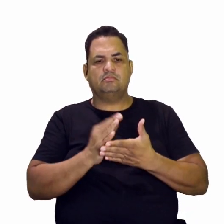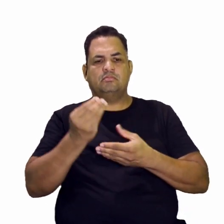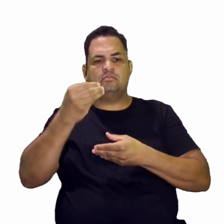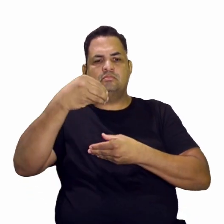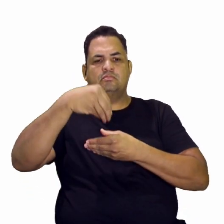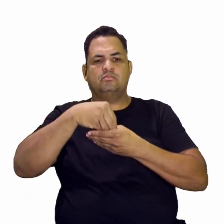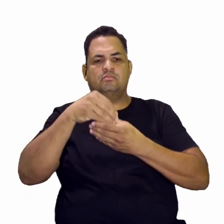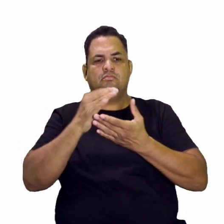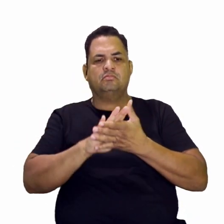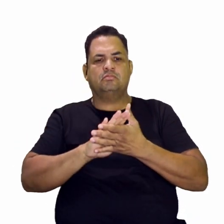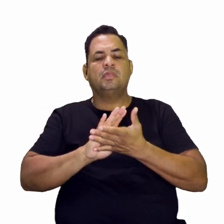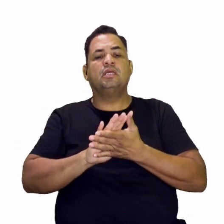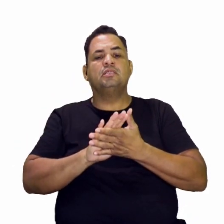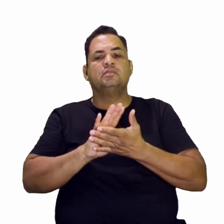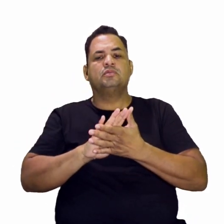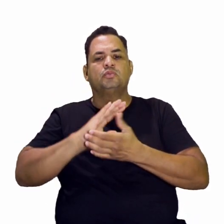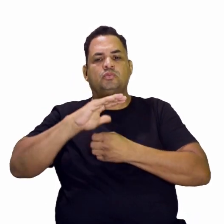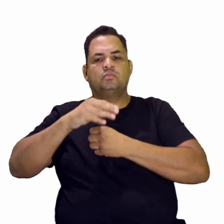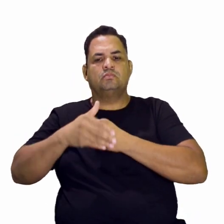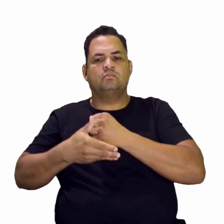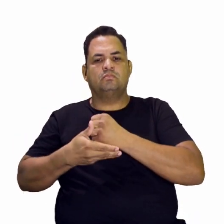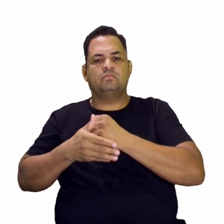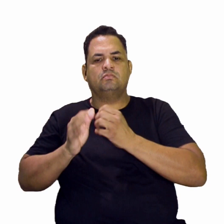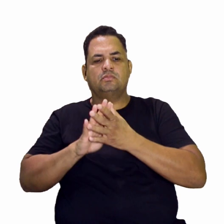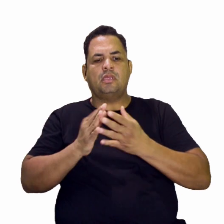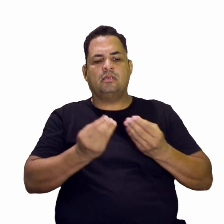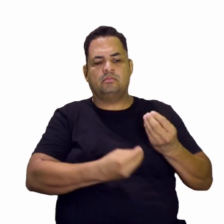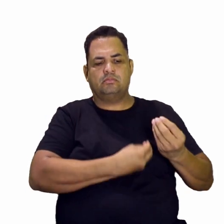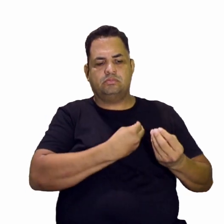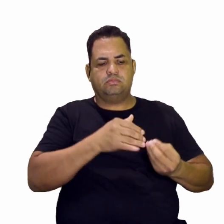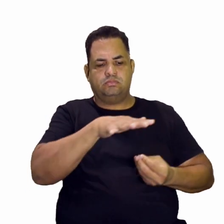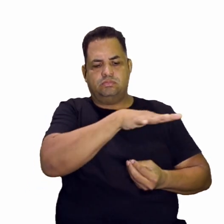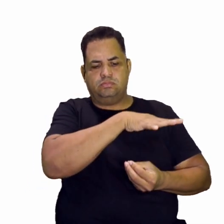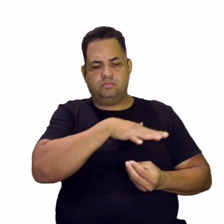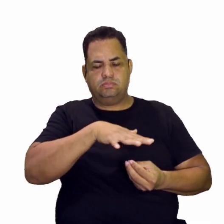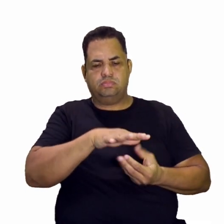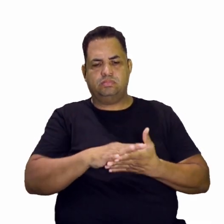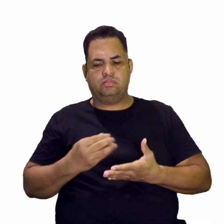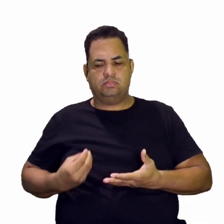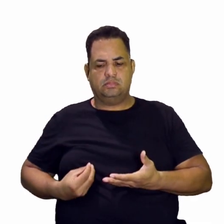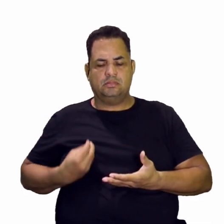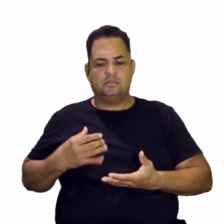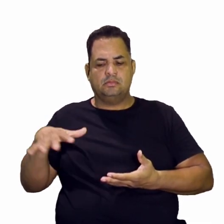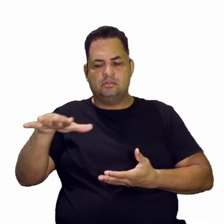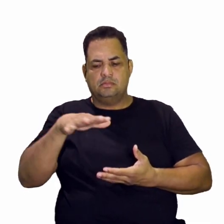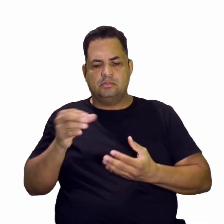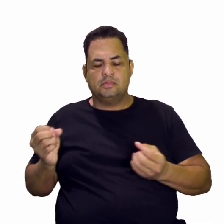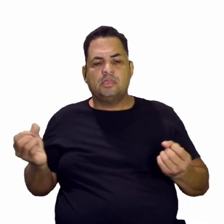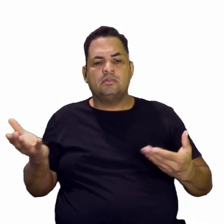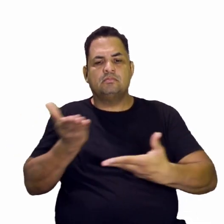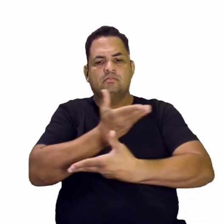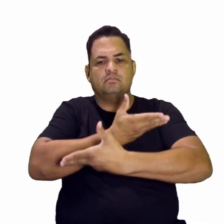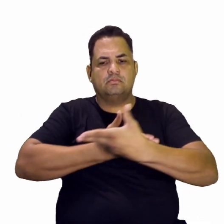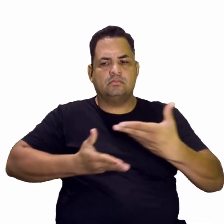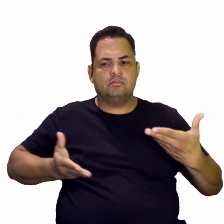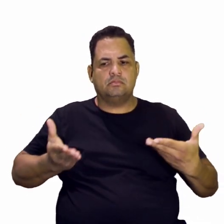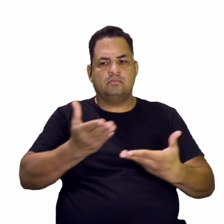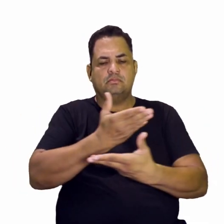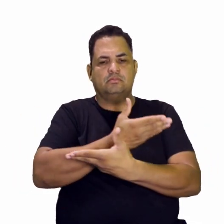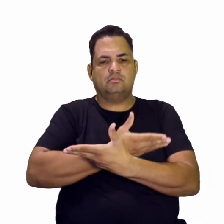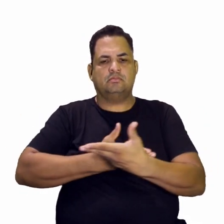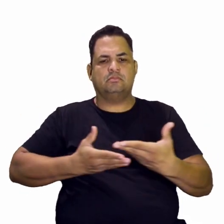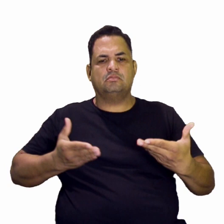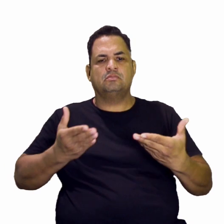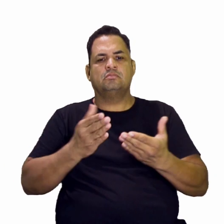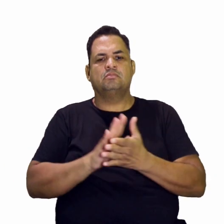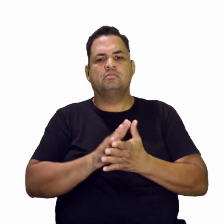num ecossistema, eles estão ali respeitando toda uma sequência de alimentação.